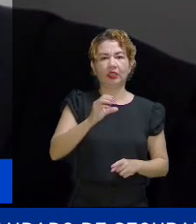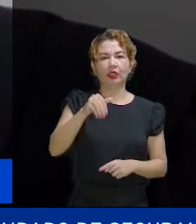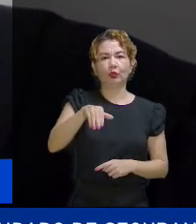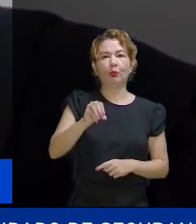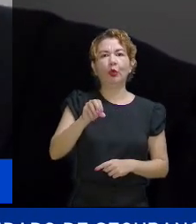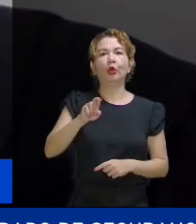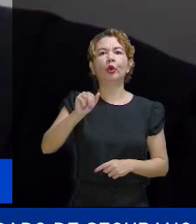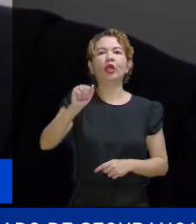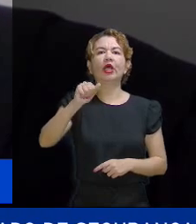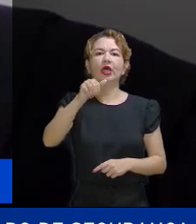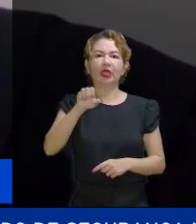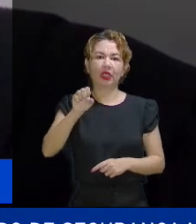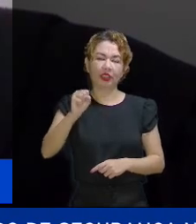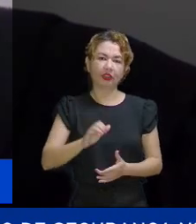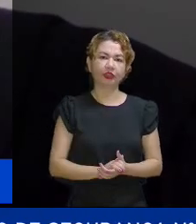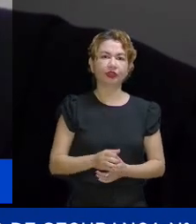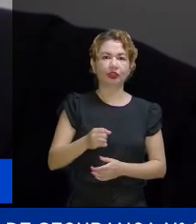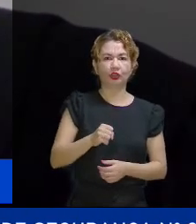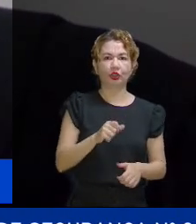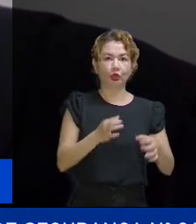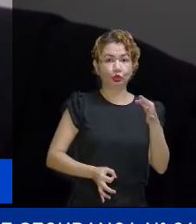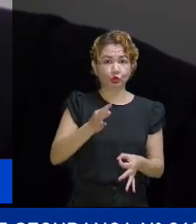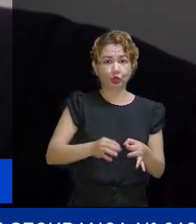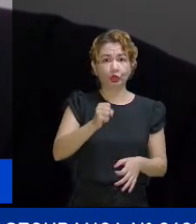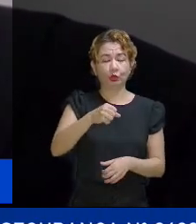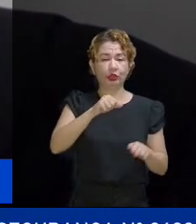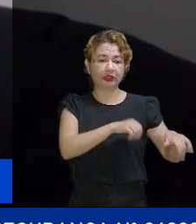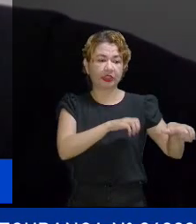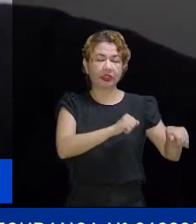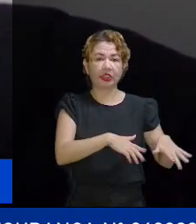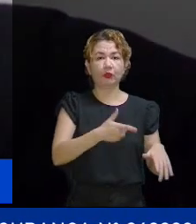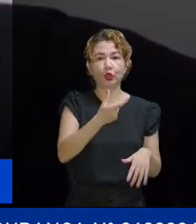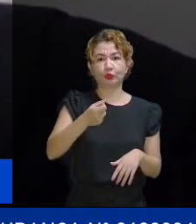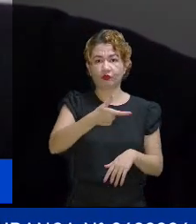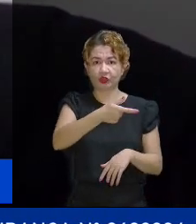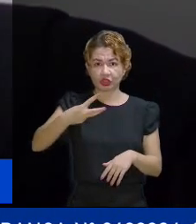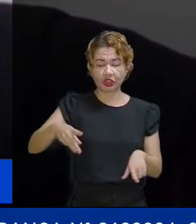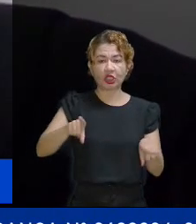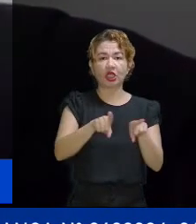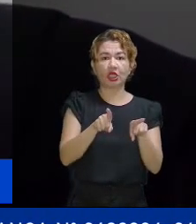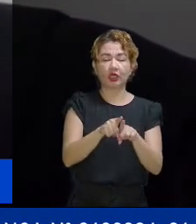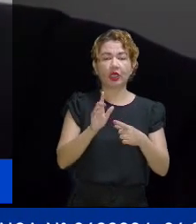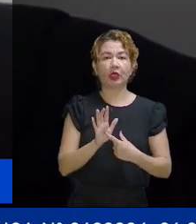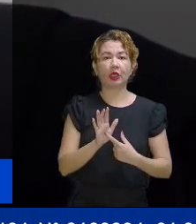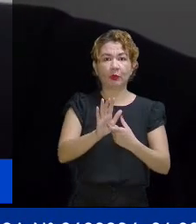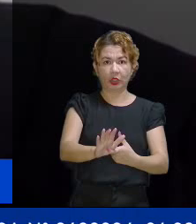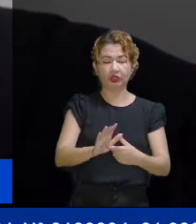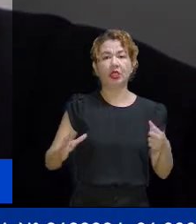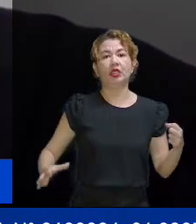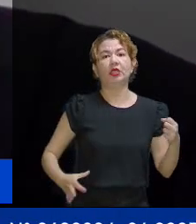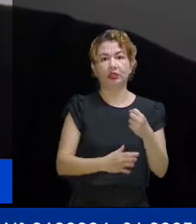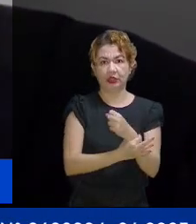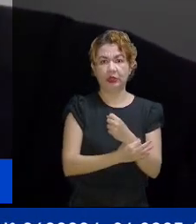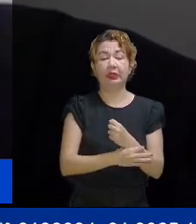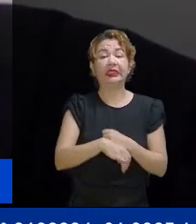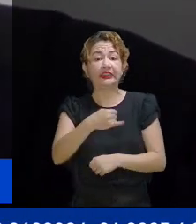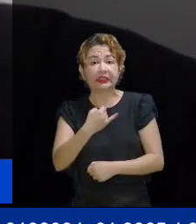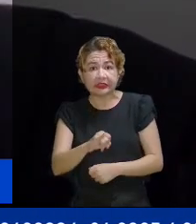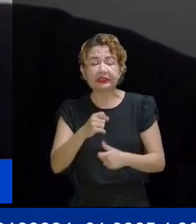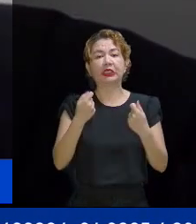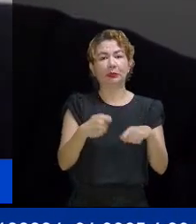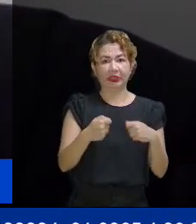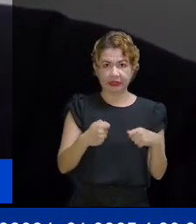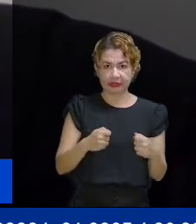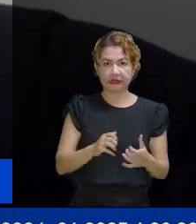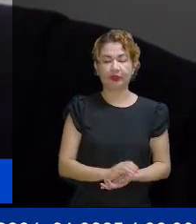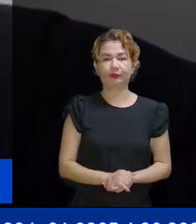Rocha, julgado em 8 de setembro de 2023, que denegou a segurança num caso muito análogo